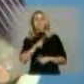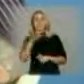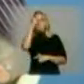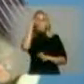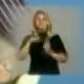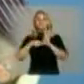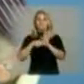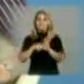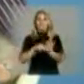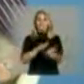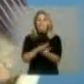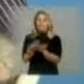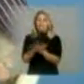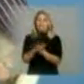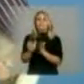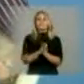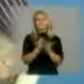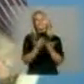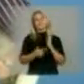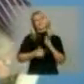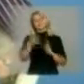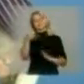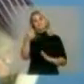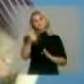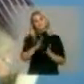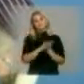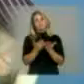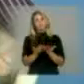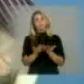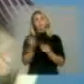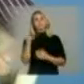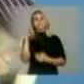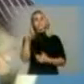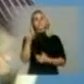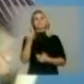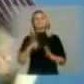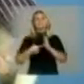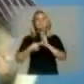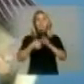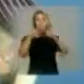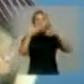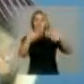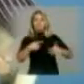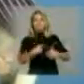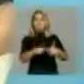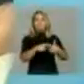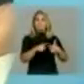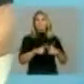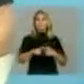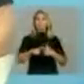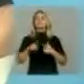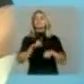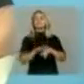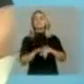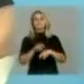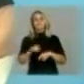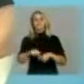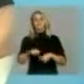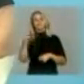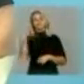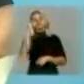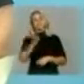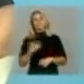para editar, né, esse segundo livro. Que é exatamente dedicada à questão da hanseníase no Brasil. Estamos chegando no final